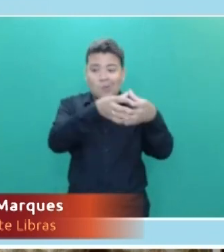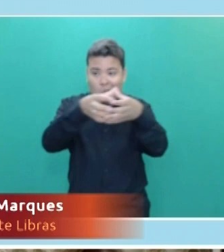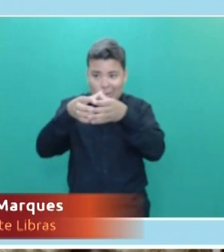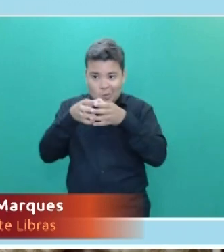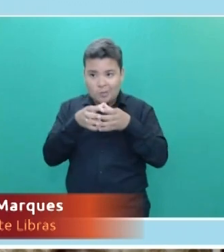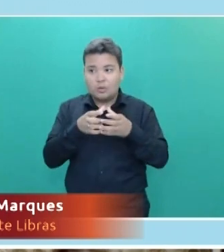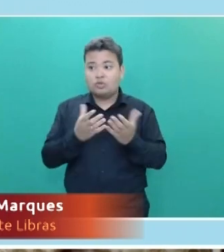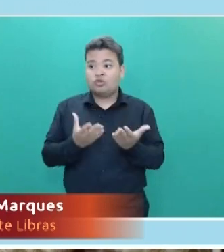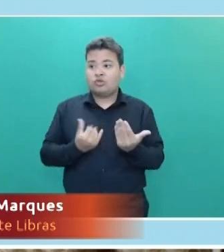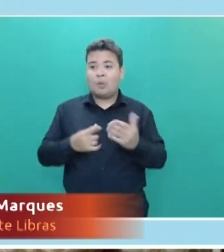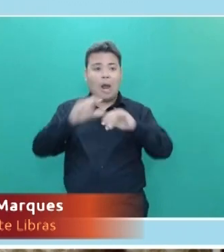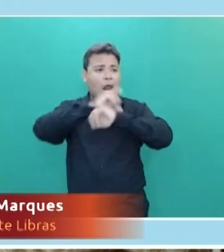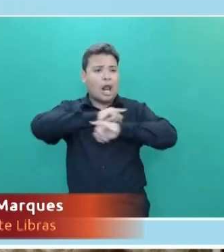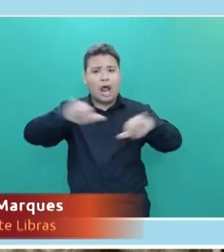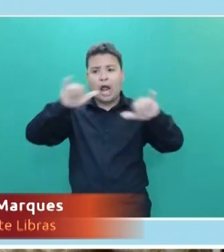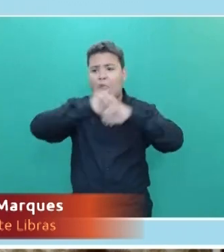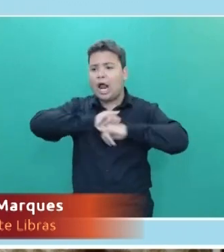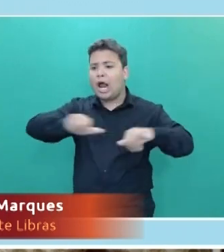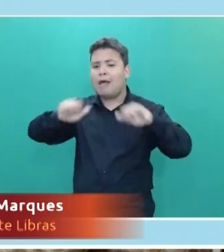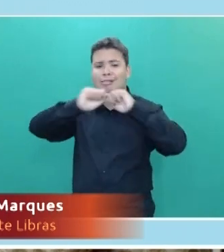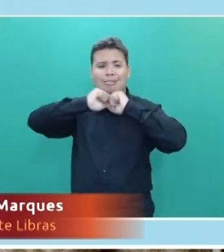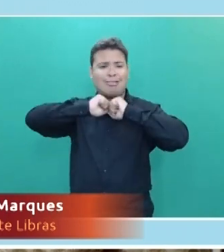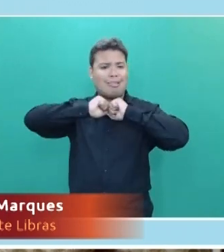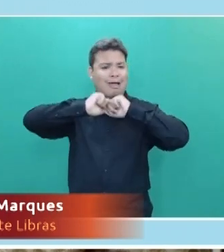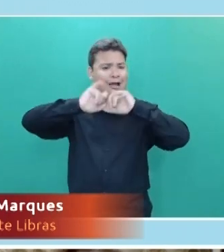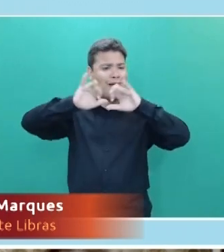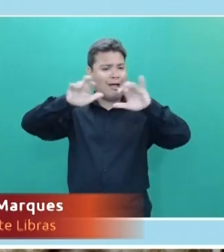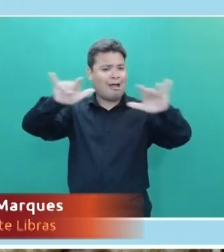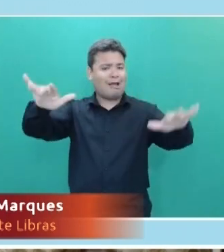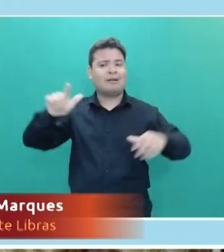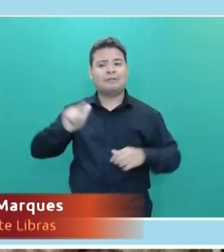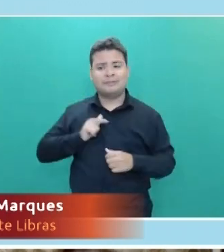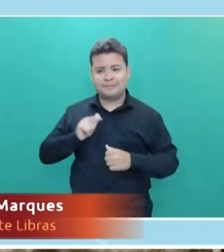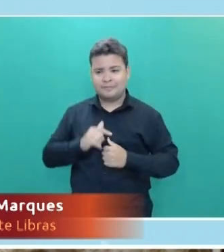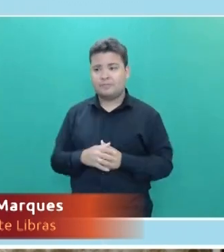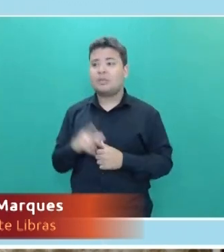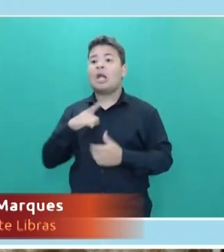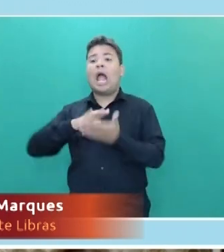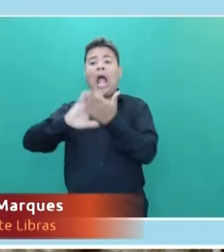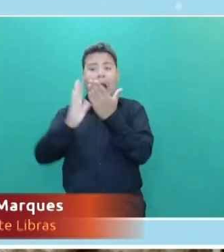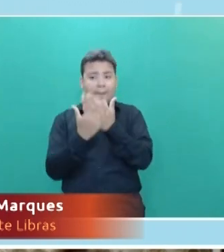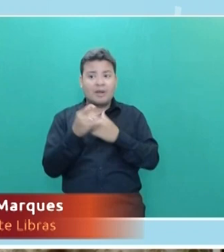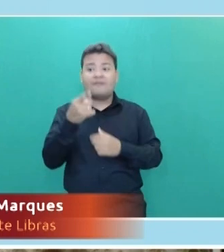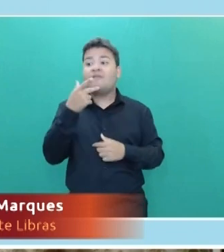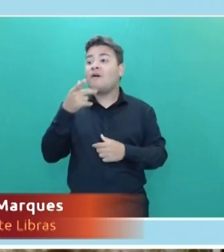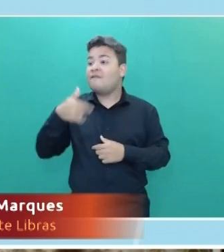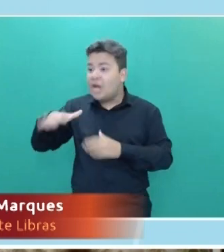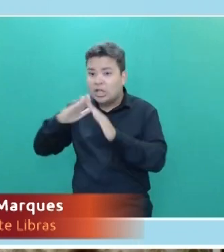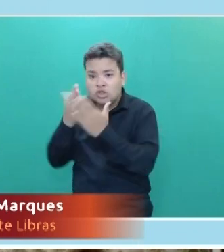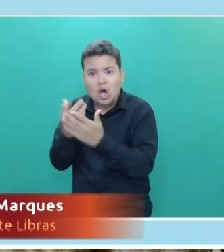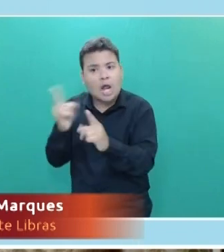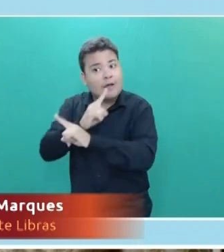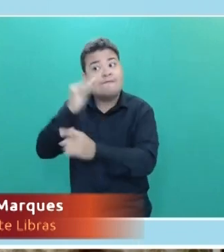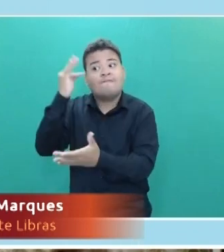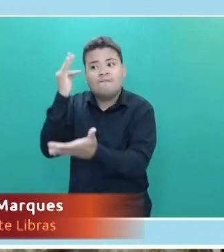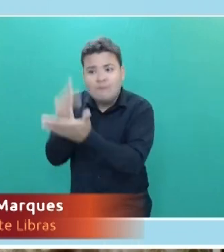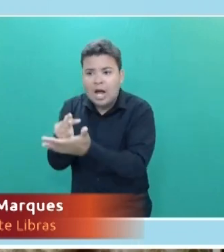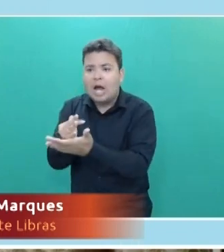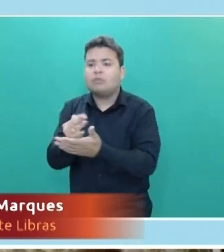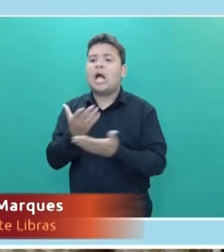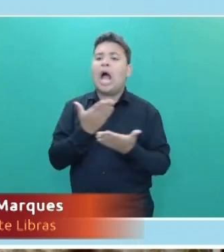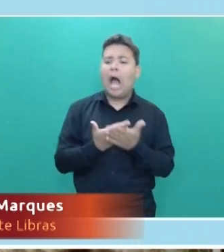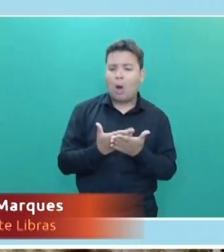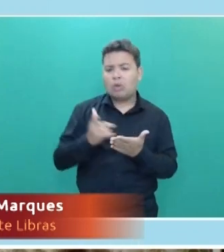adolescentes, estava correndo solto, e de ameaças, e de não vai, recomendação é que não vai à escola amanhã, vai ter aula, não vai ter